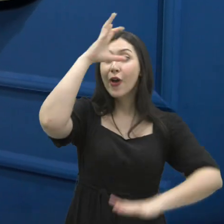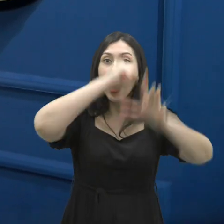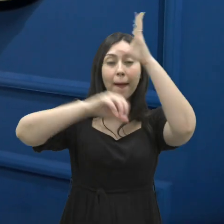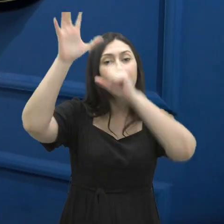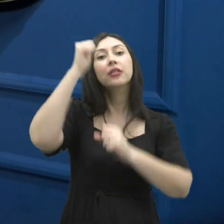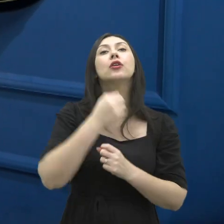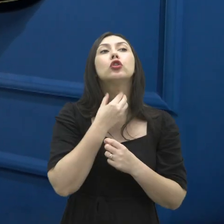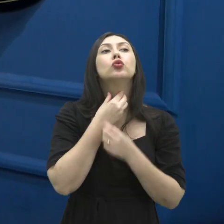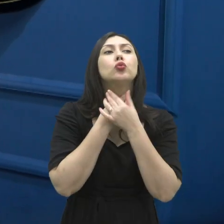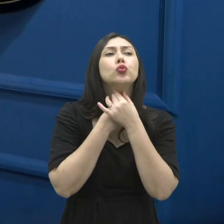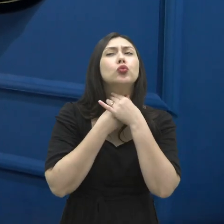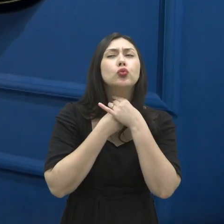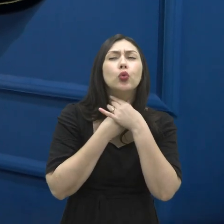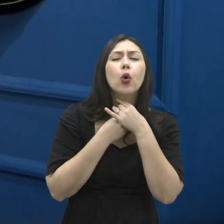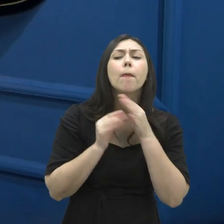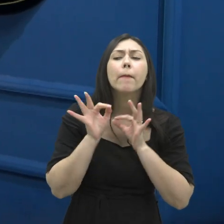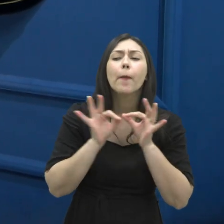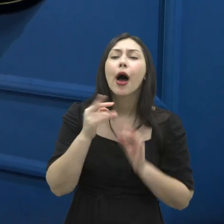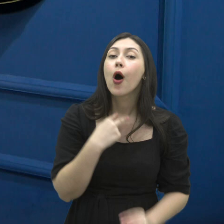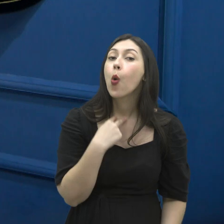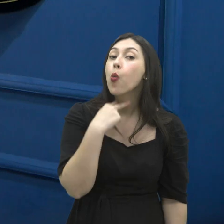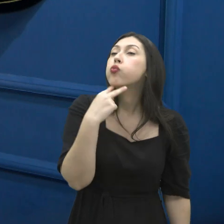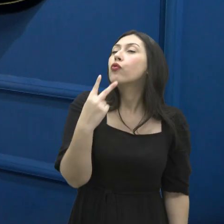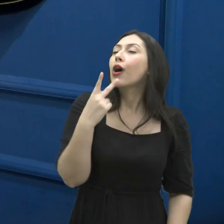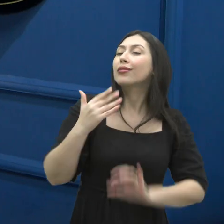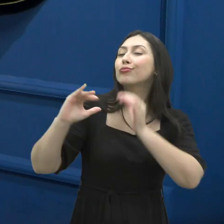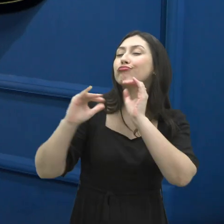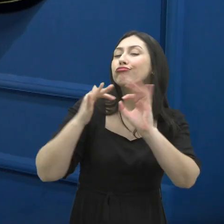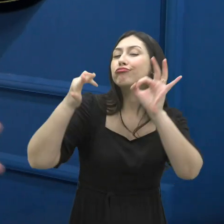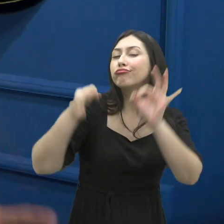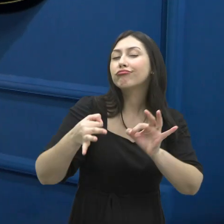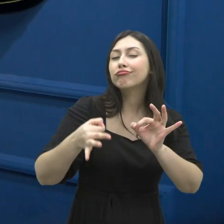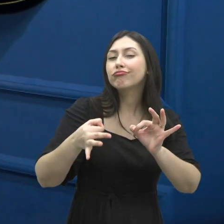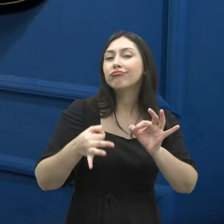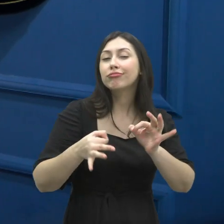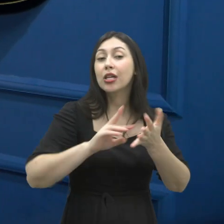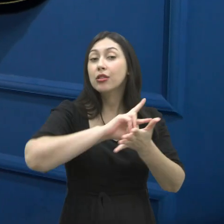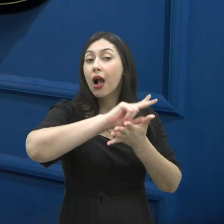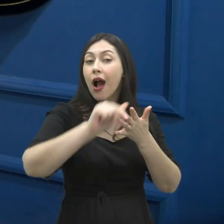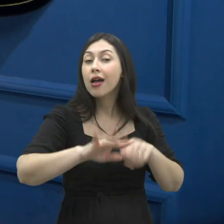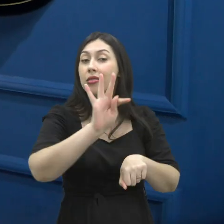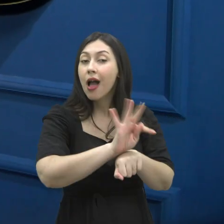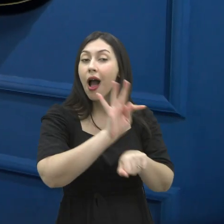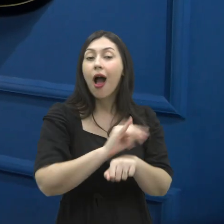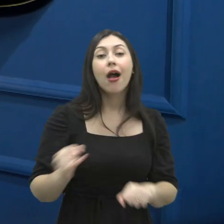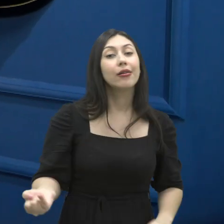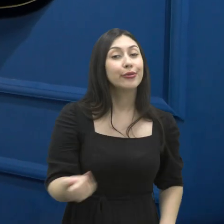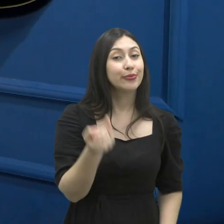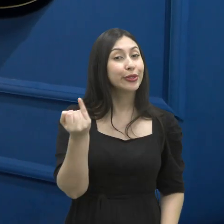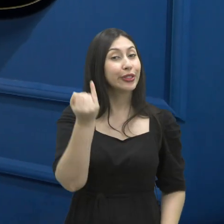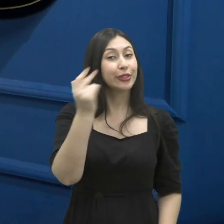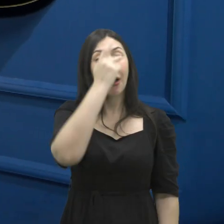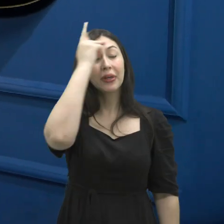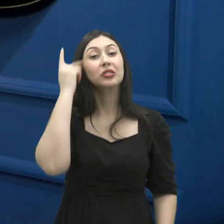aquecimento vocal, alongamento, aprender a ficar afinado, enfim, uma série de técnicas que são fundamentais para a